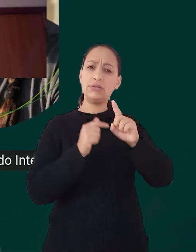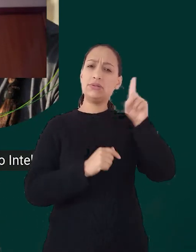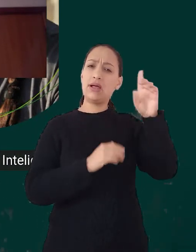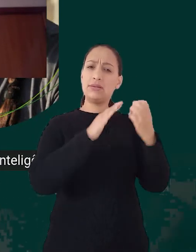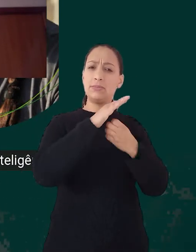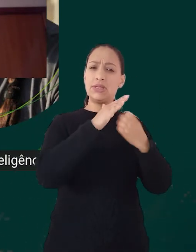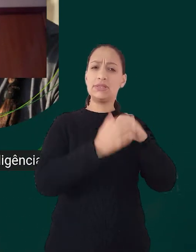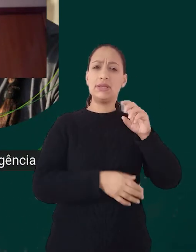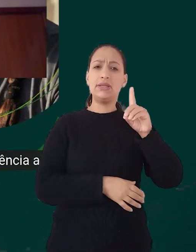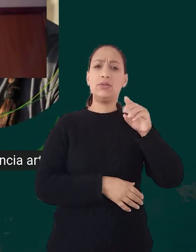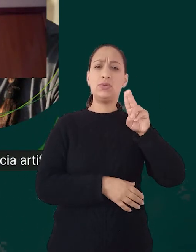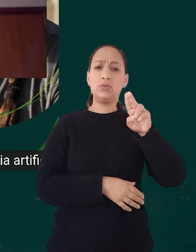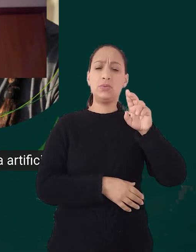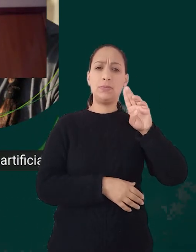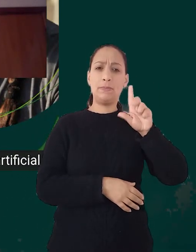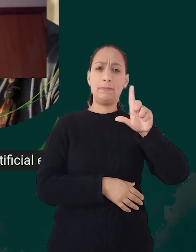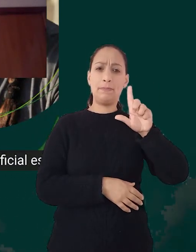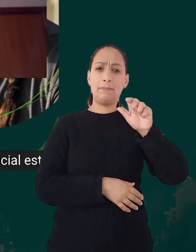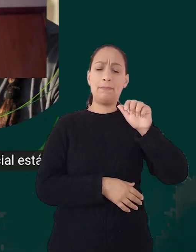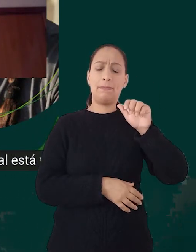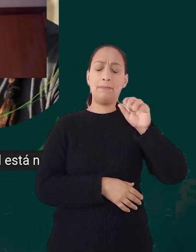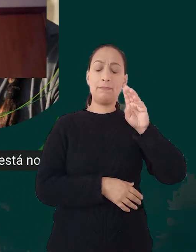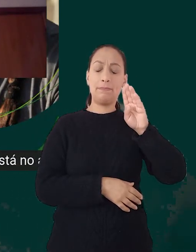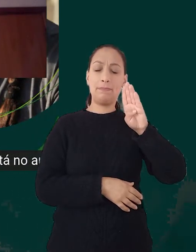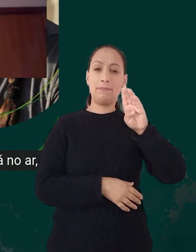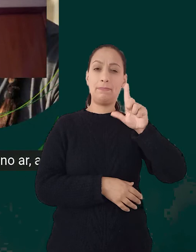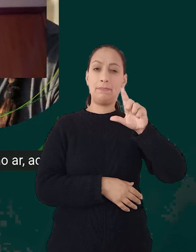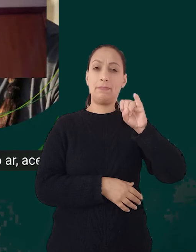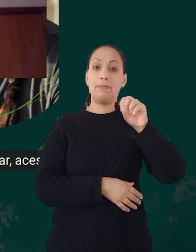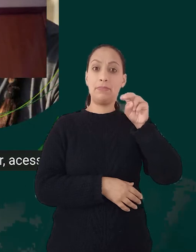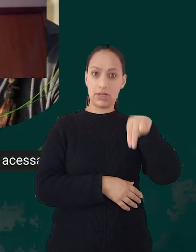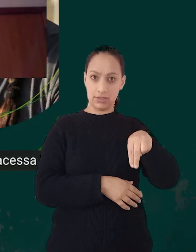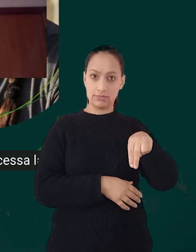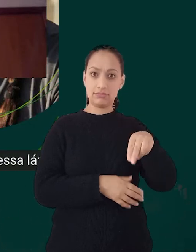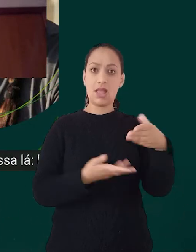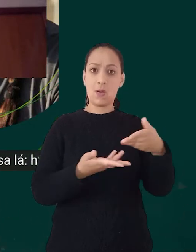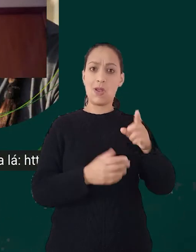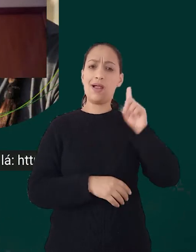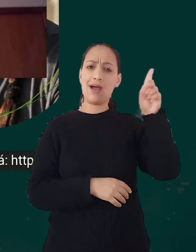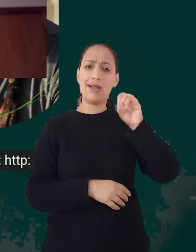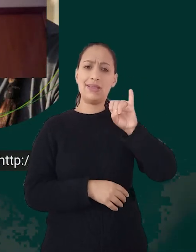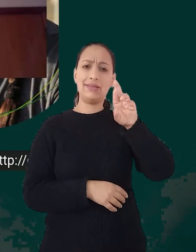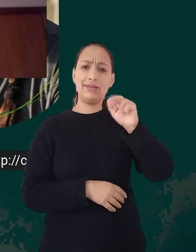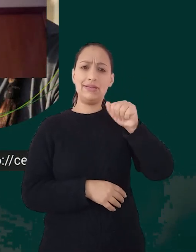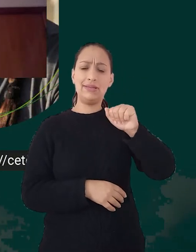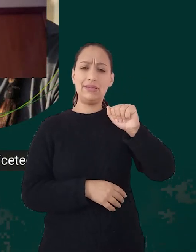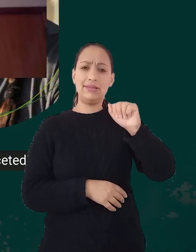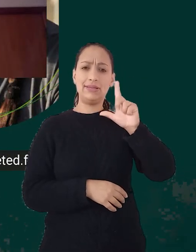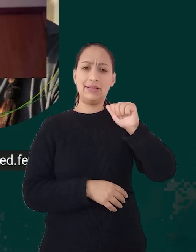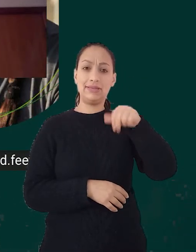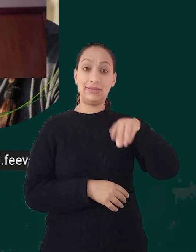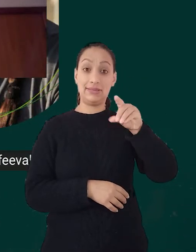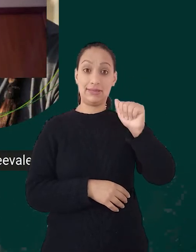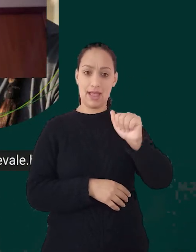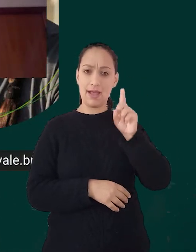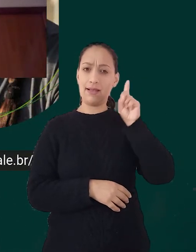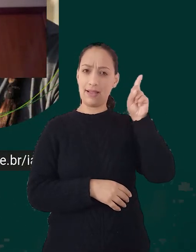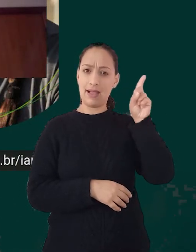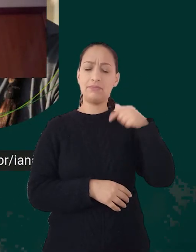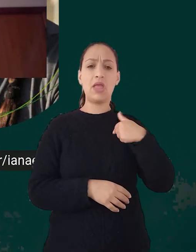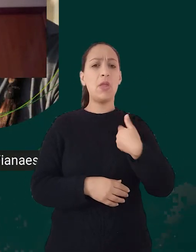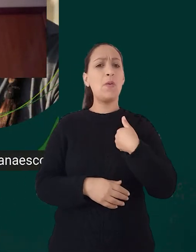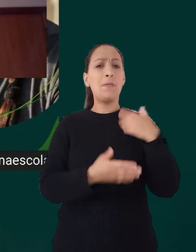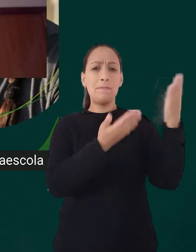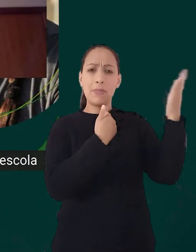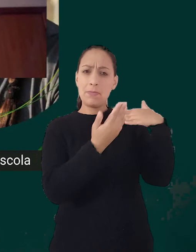não me engano. Mas ele agora está na Irlanda, já desde dezembro, está muito feliz lá. E eu converso seguido com ele, então